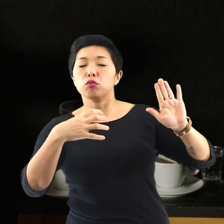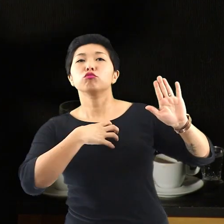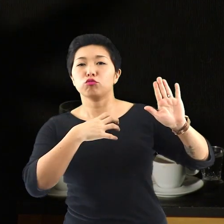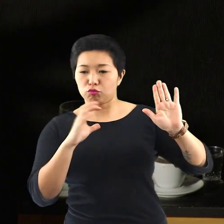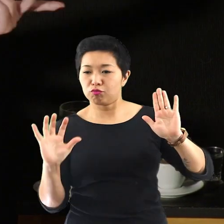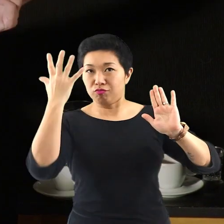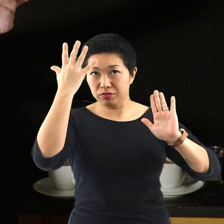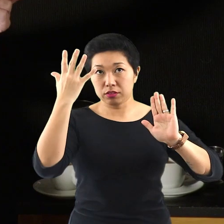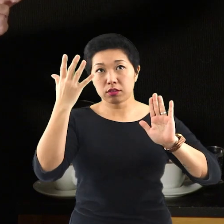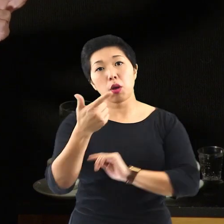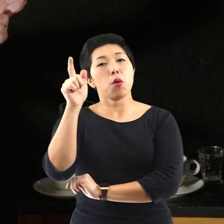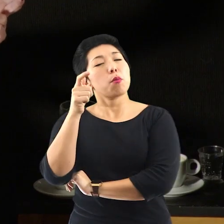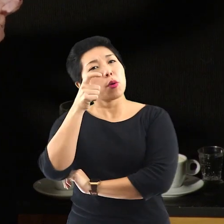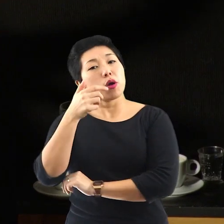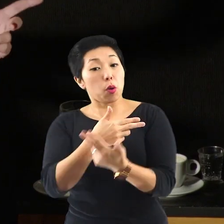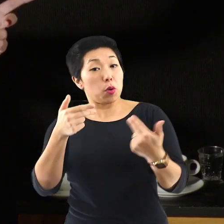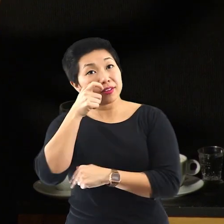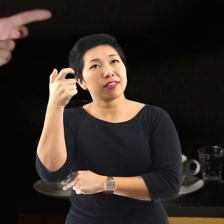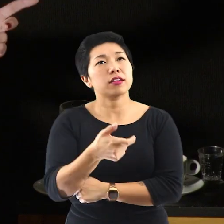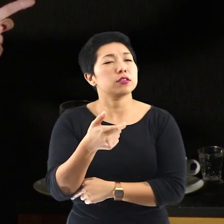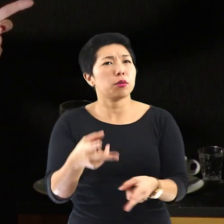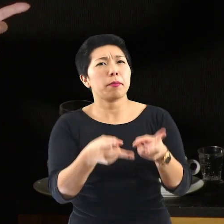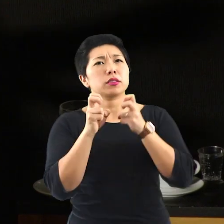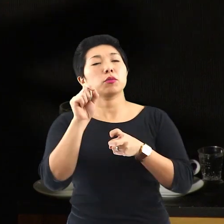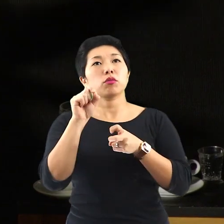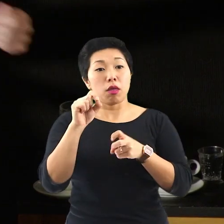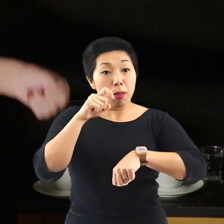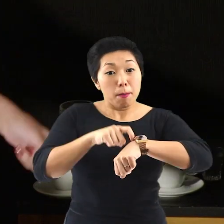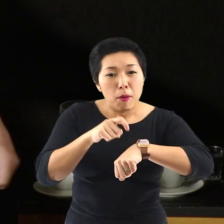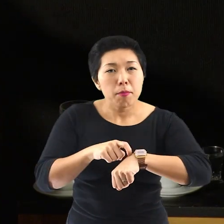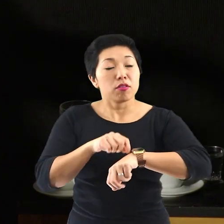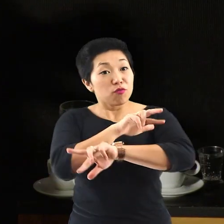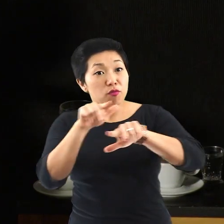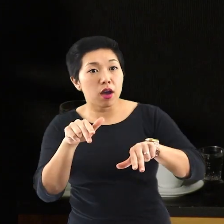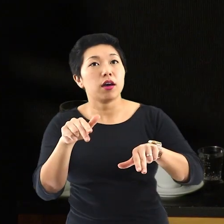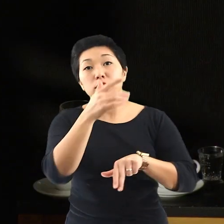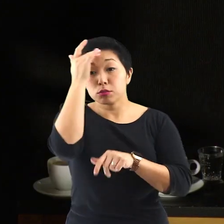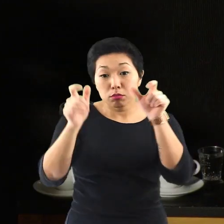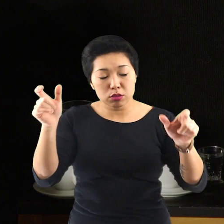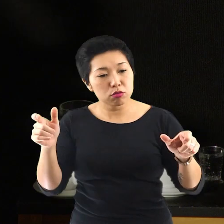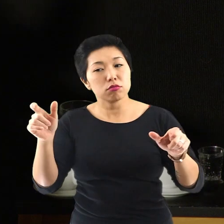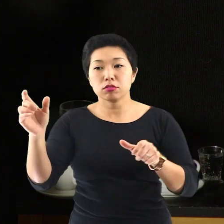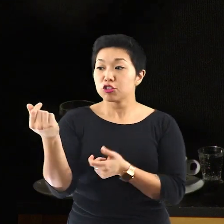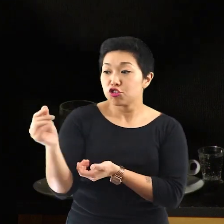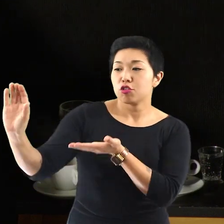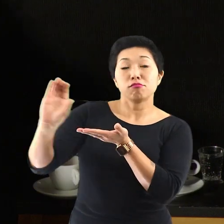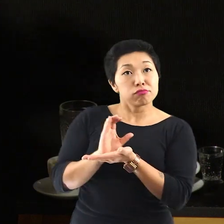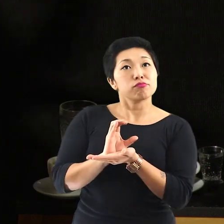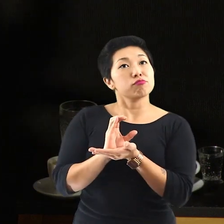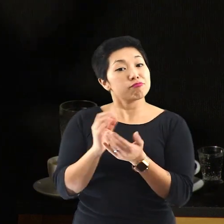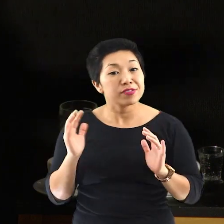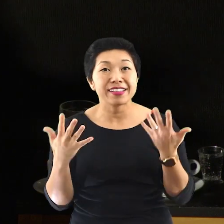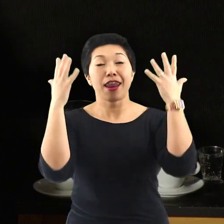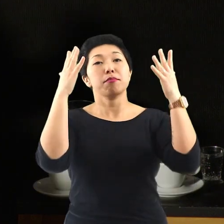situação, é uma coisa interessante que vê vários momentos, então, quando as pessoas estão recebendo dinheiro, elas